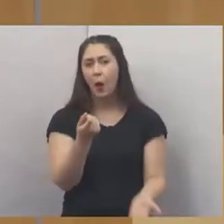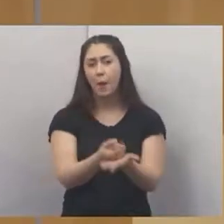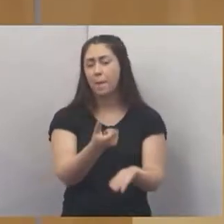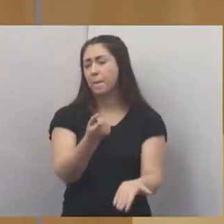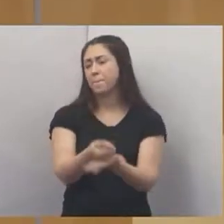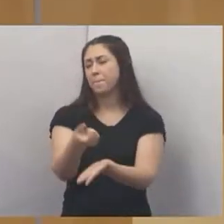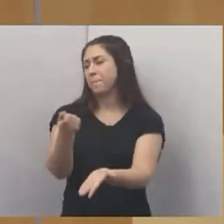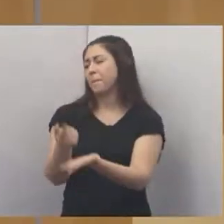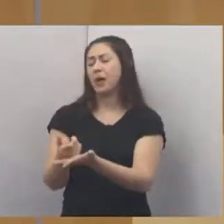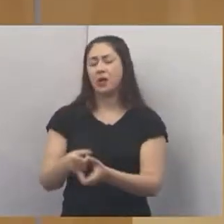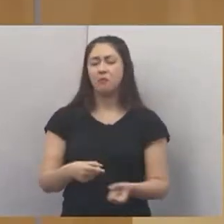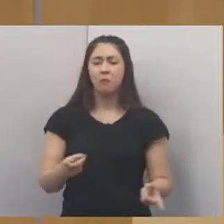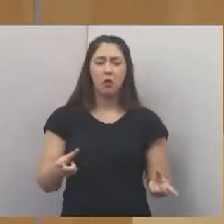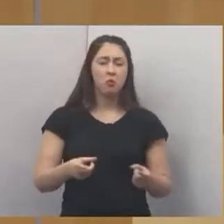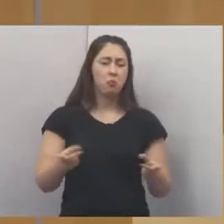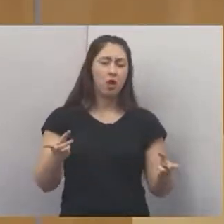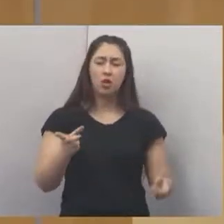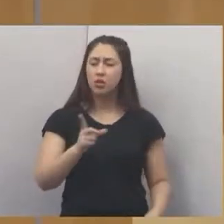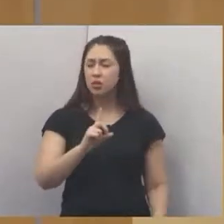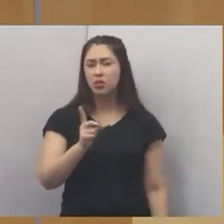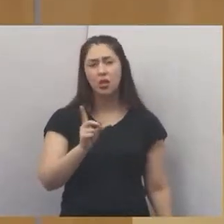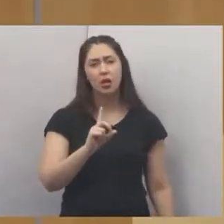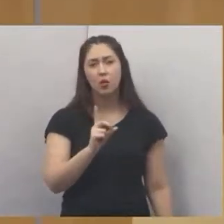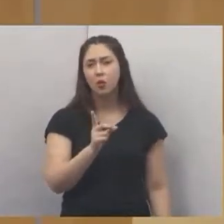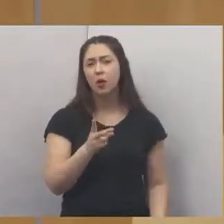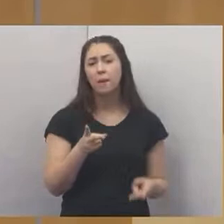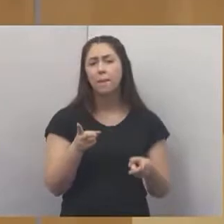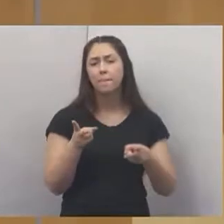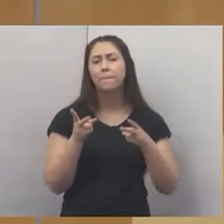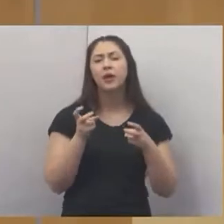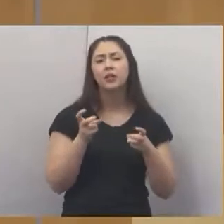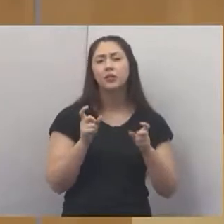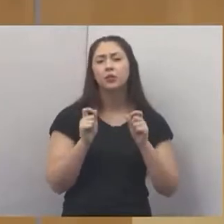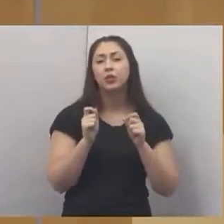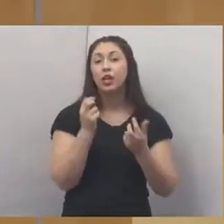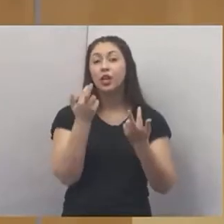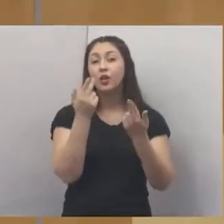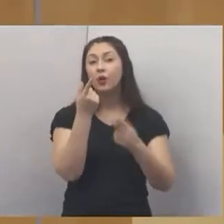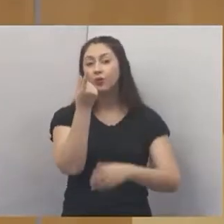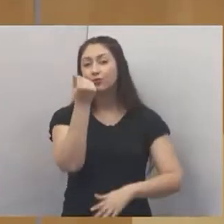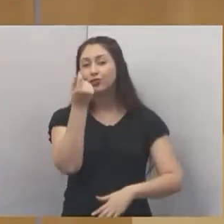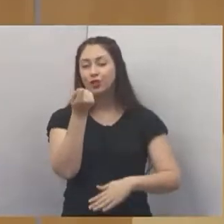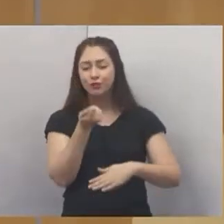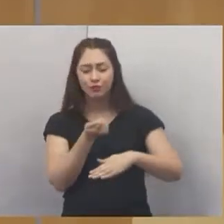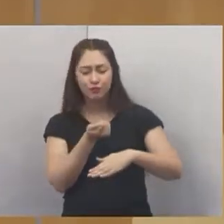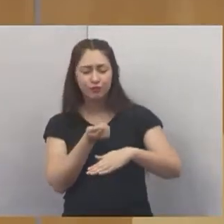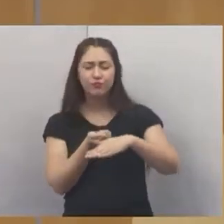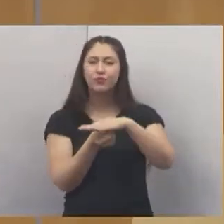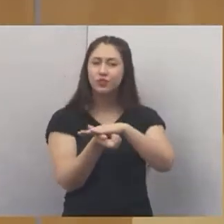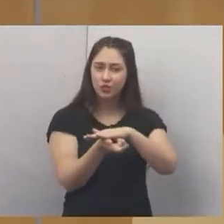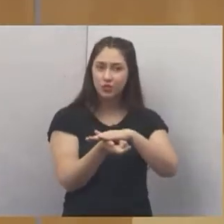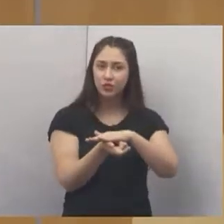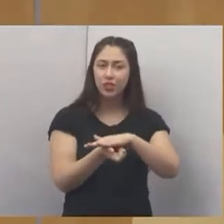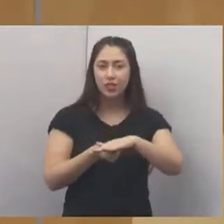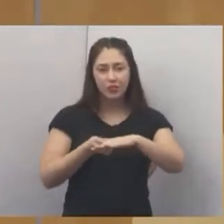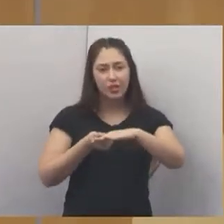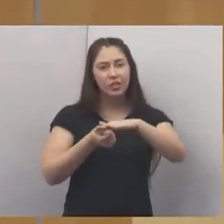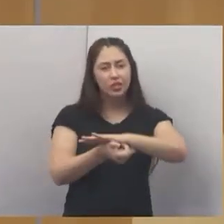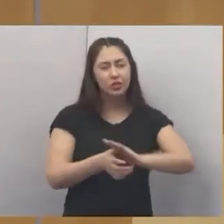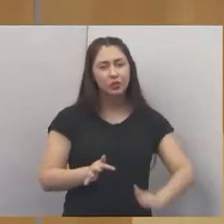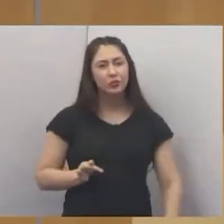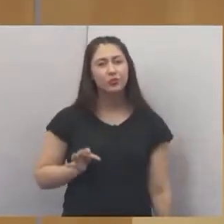para o poder público. Jamais. Encaro sim como um grande investimento. Um investimento no nosso futuro,